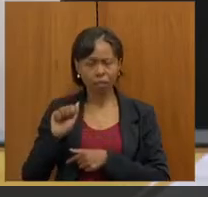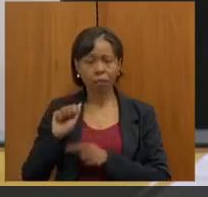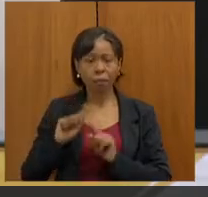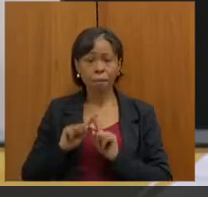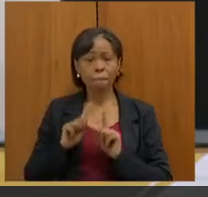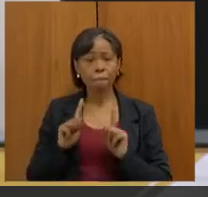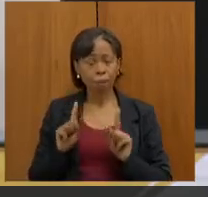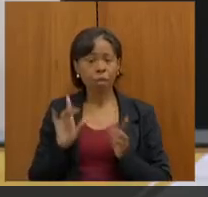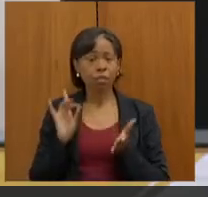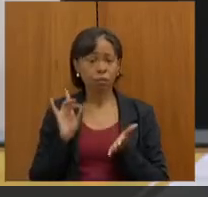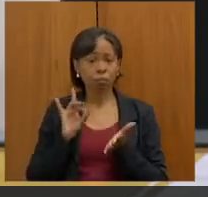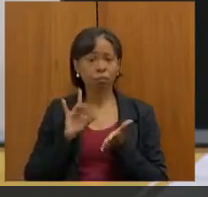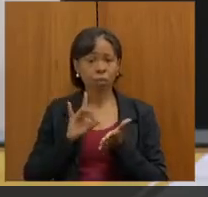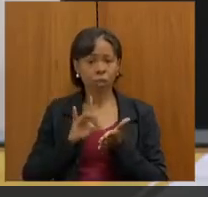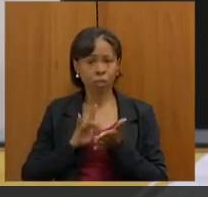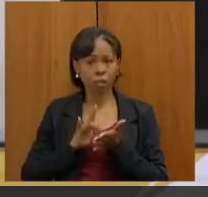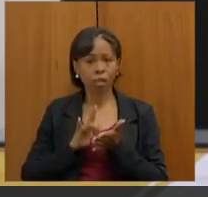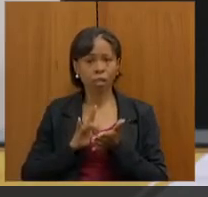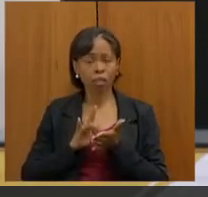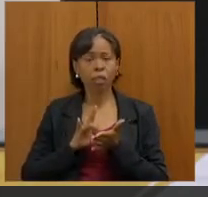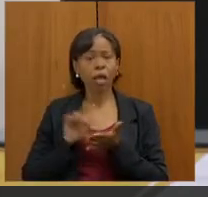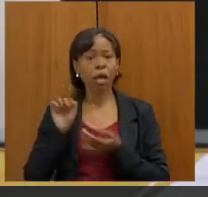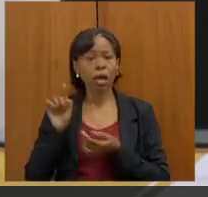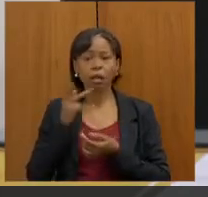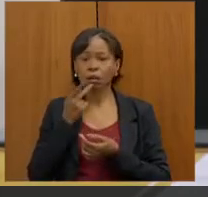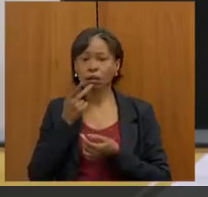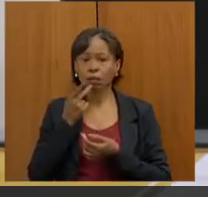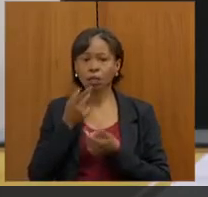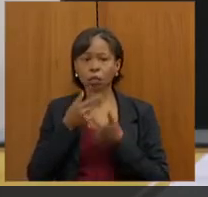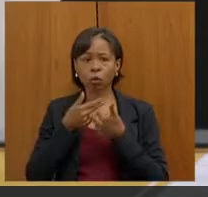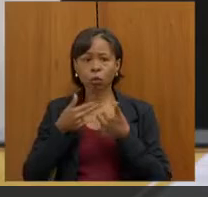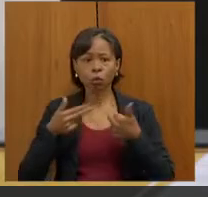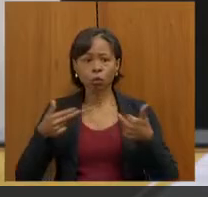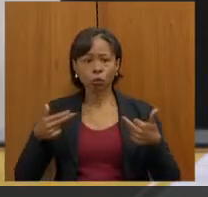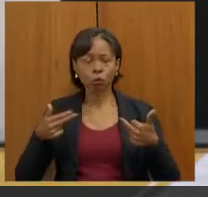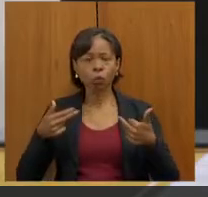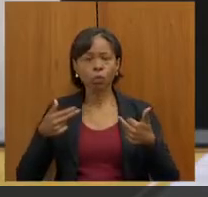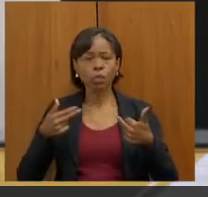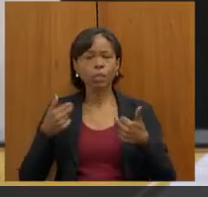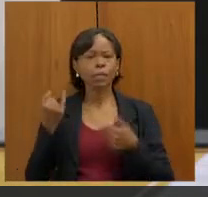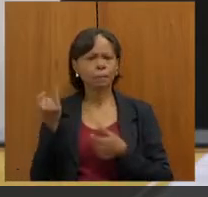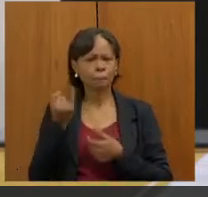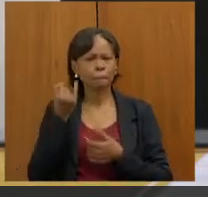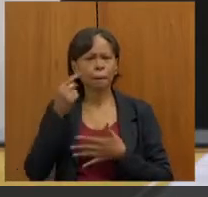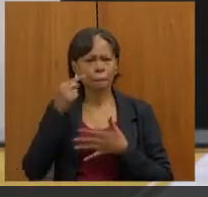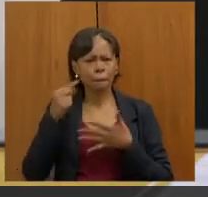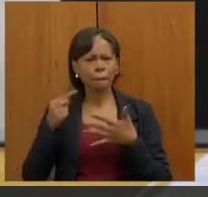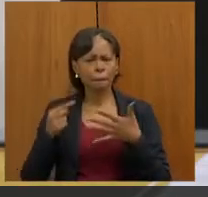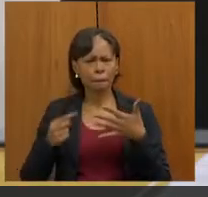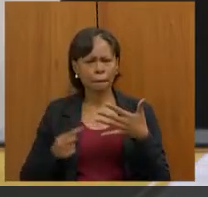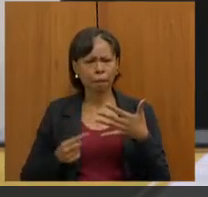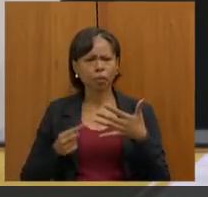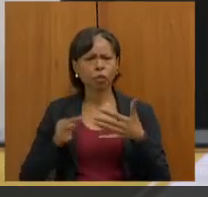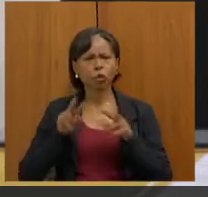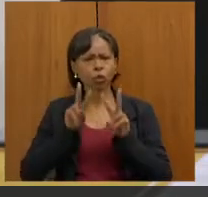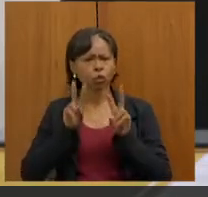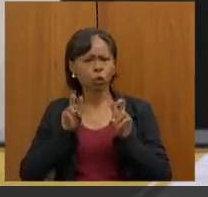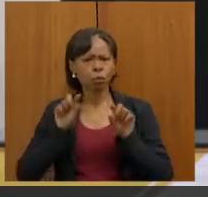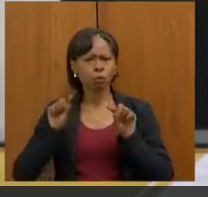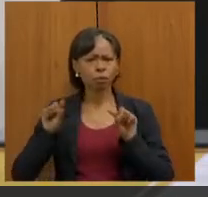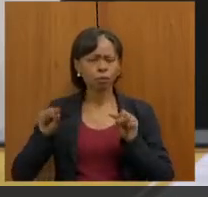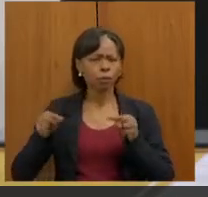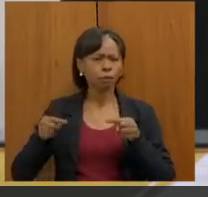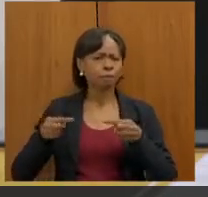de fato ela toca aqui em algumas questões extremamente importantes em relação aos desafios